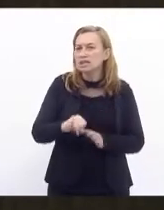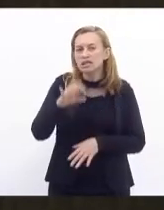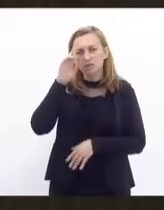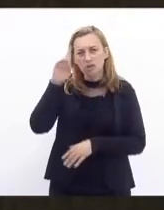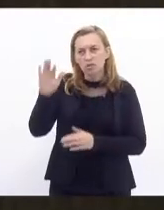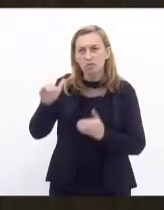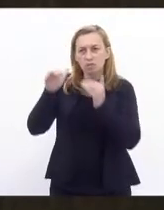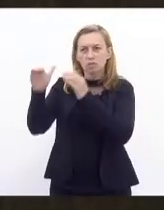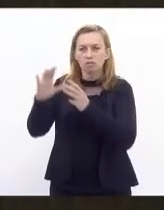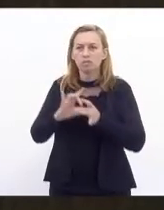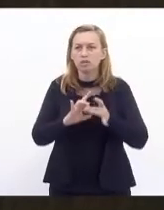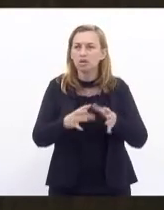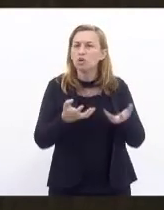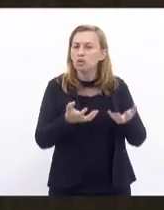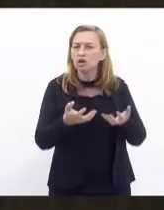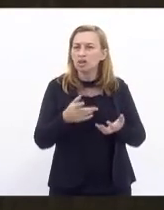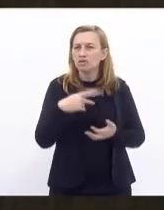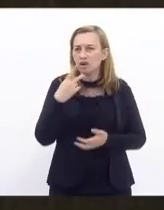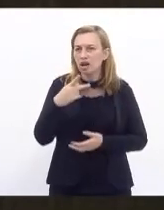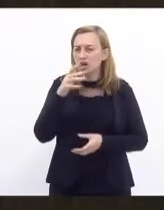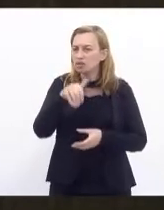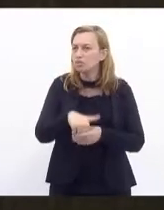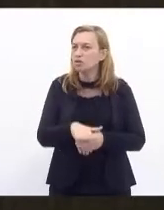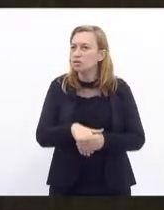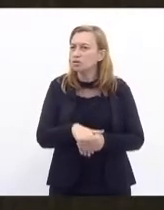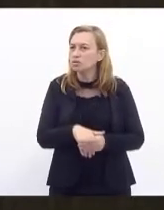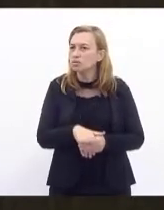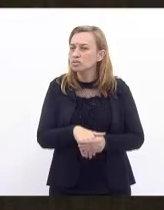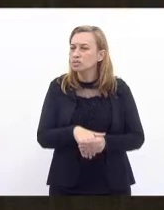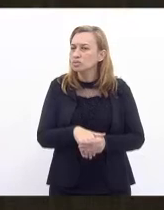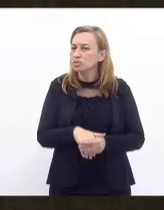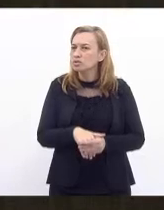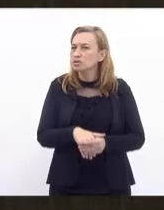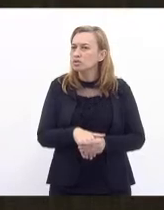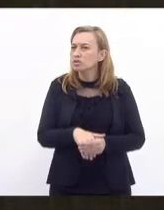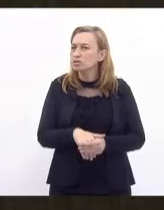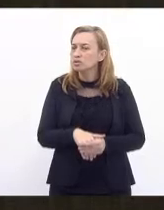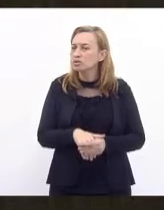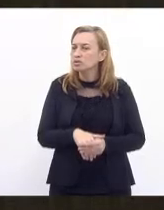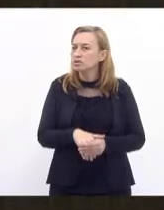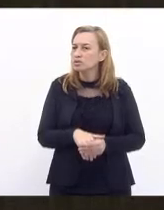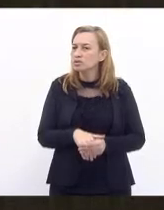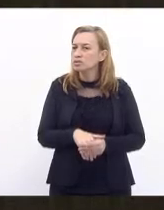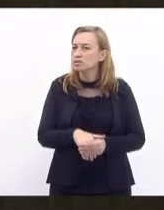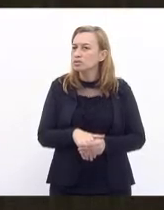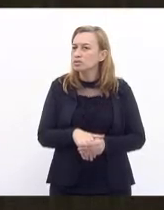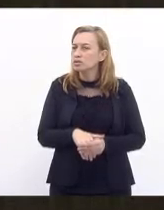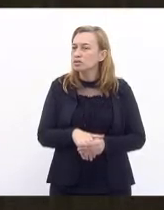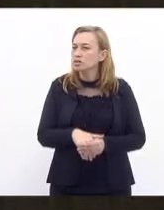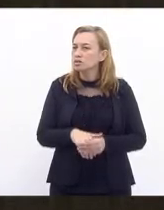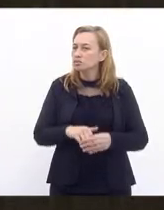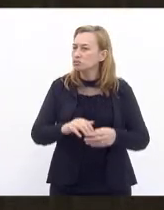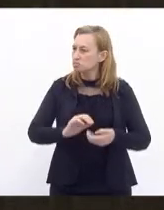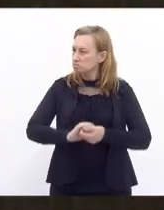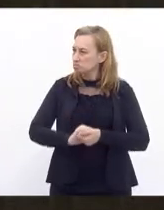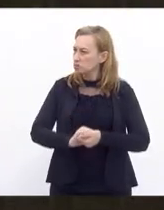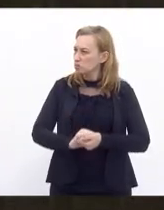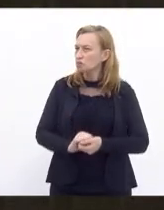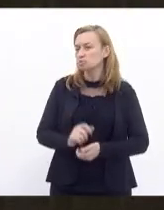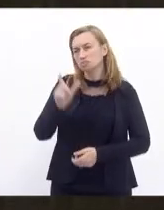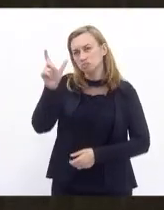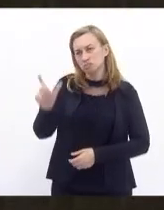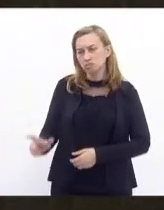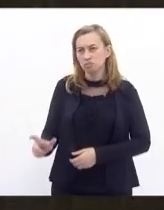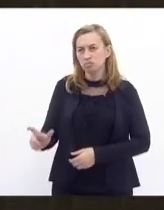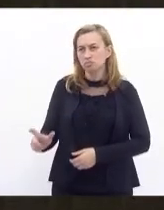me permitir, eu queria fazer essa declaração de voto pegando na mão de um grande educador brasileiro, nascido